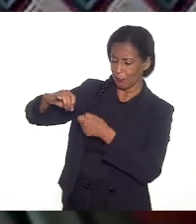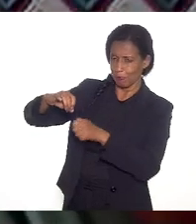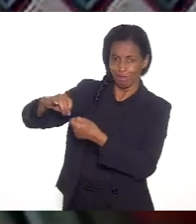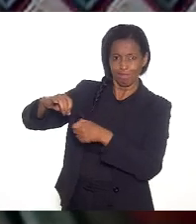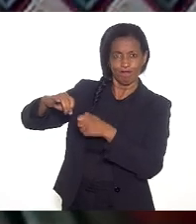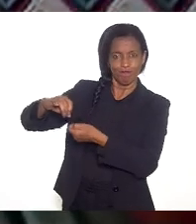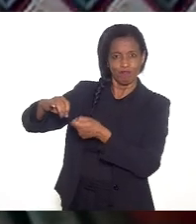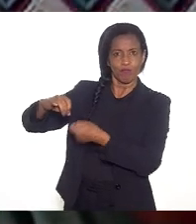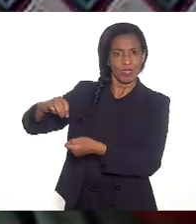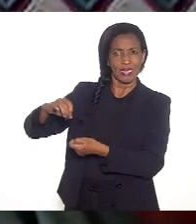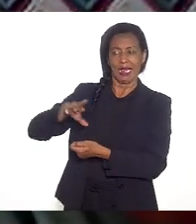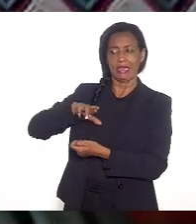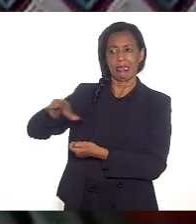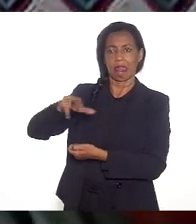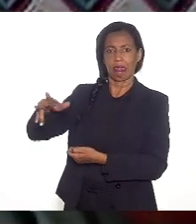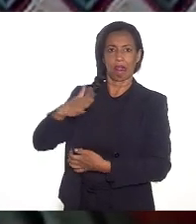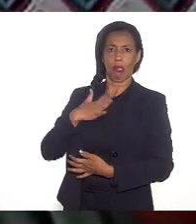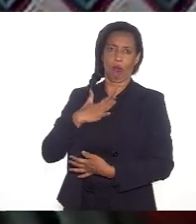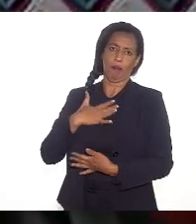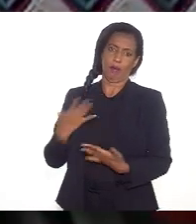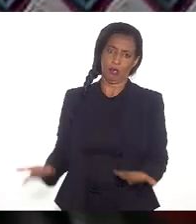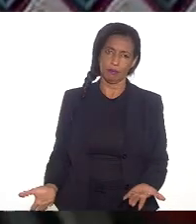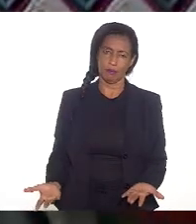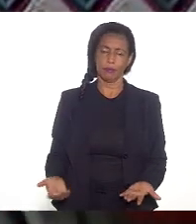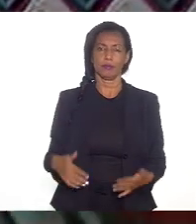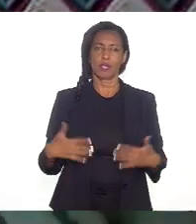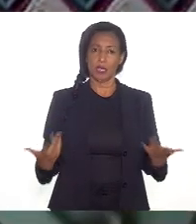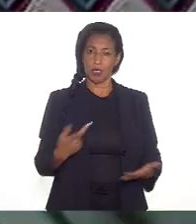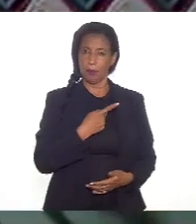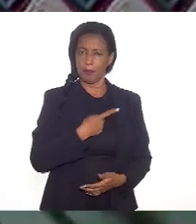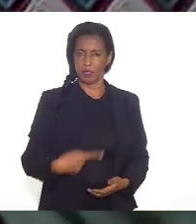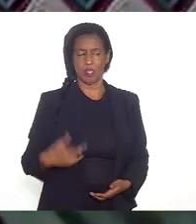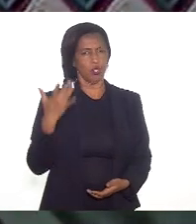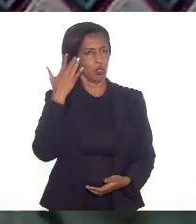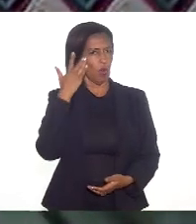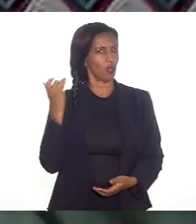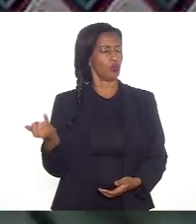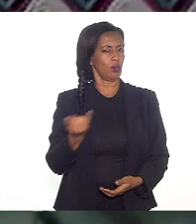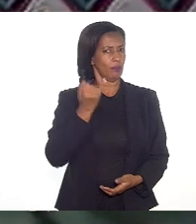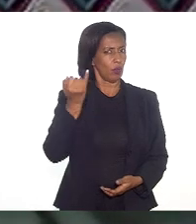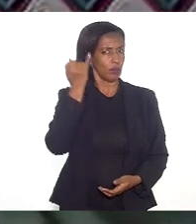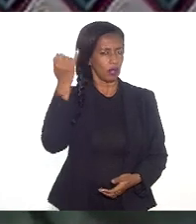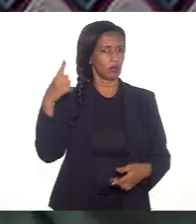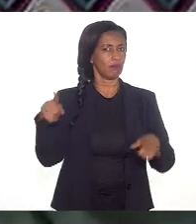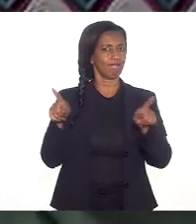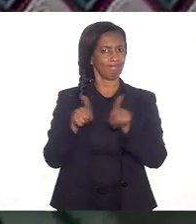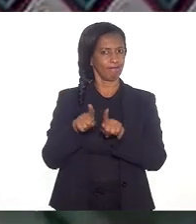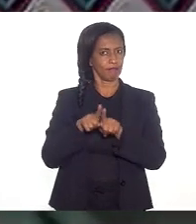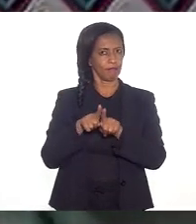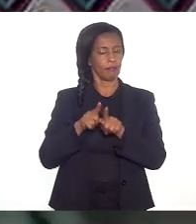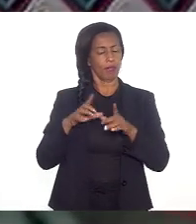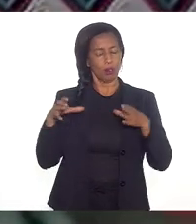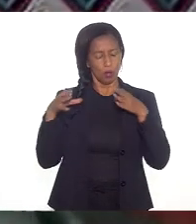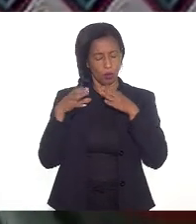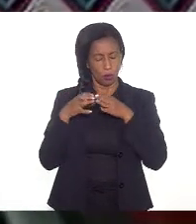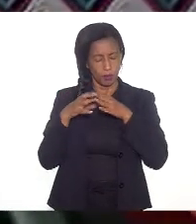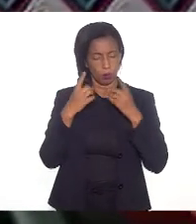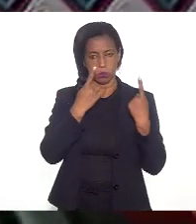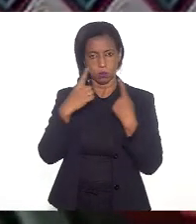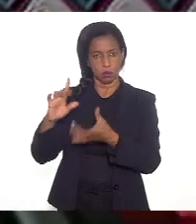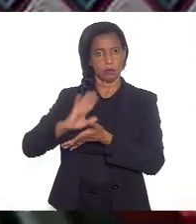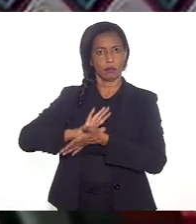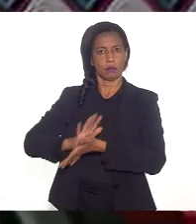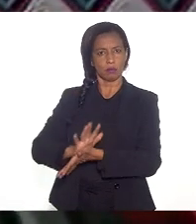era. Então, presidente Carlos Mink, eu acho importante que nós também, da Comissão de Combate às